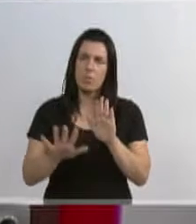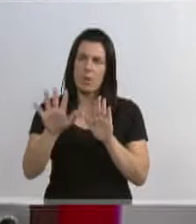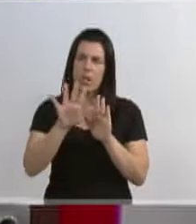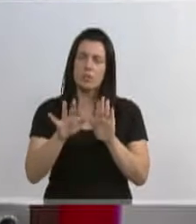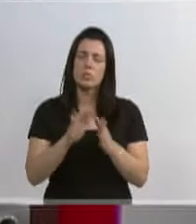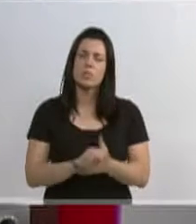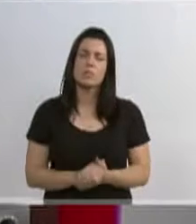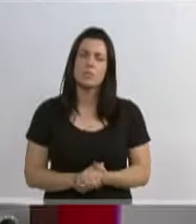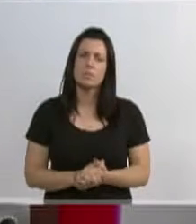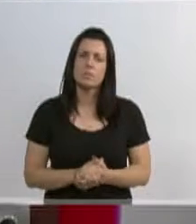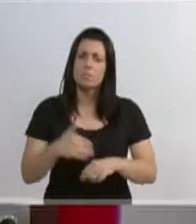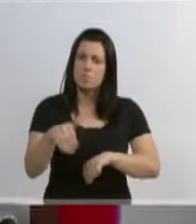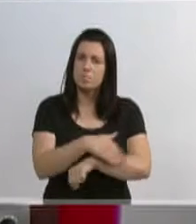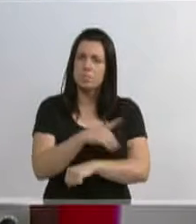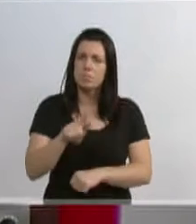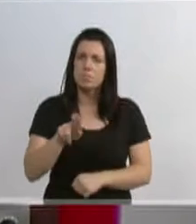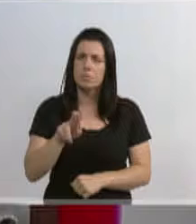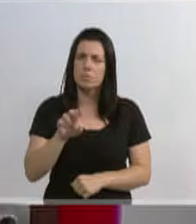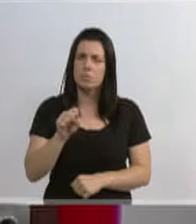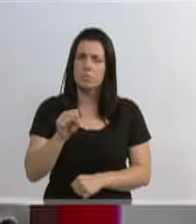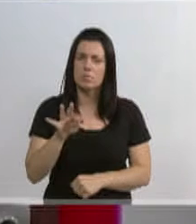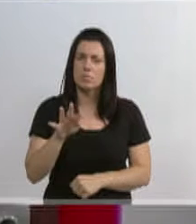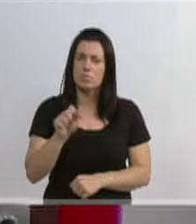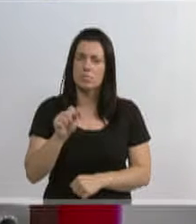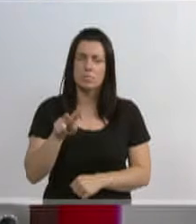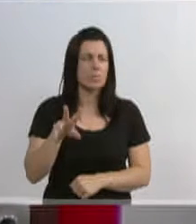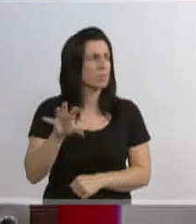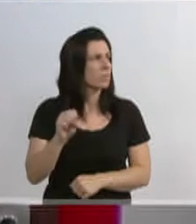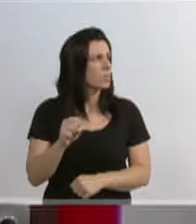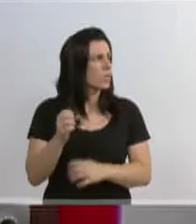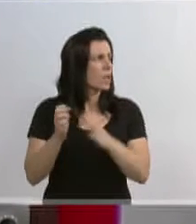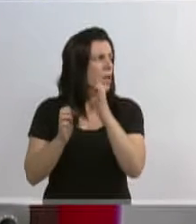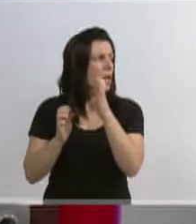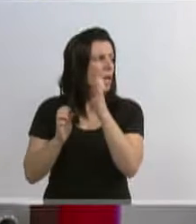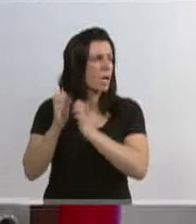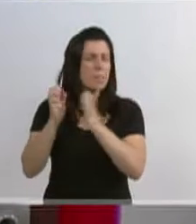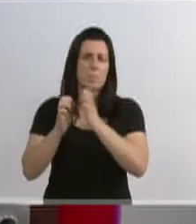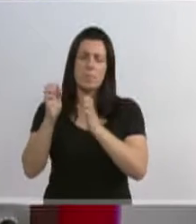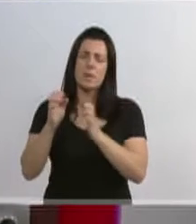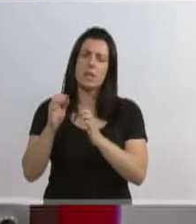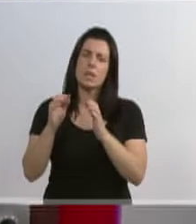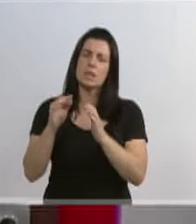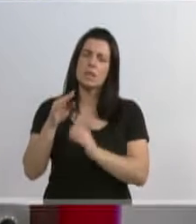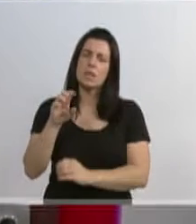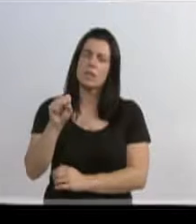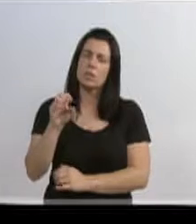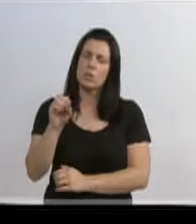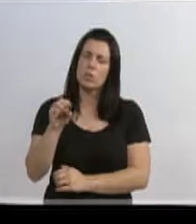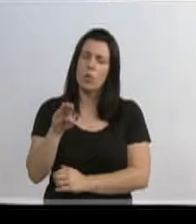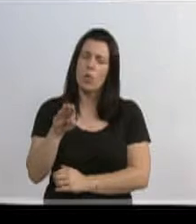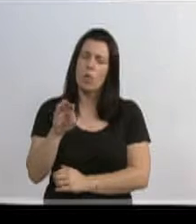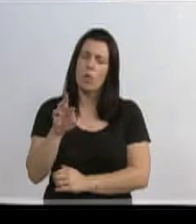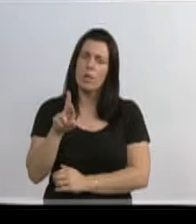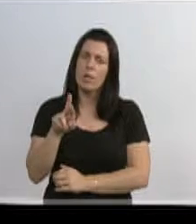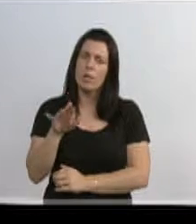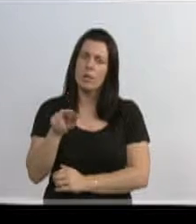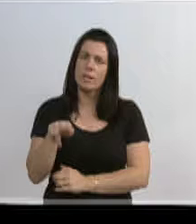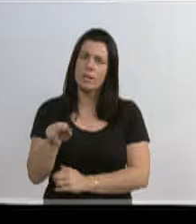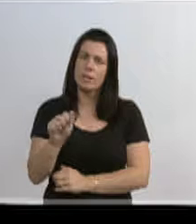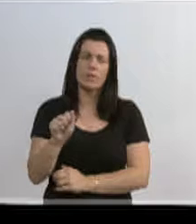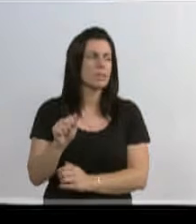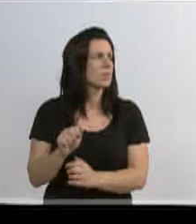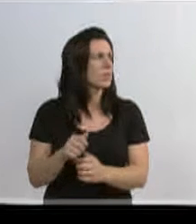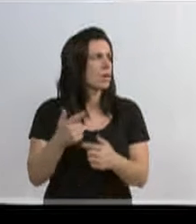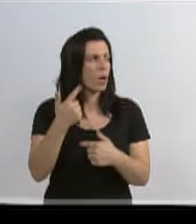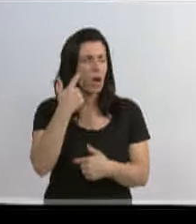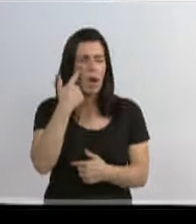A imagem da Gustavo Zimmermann, empresa soberana que fez a obra, nova líder do governo. O prazo de conclusão dela foi agora mês de maio.